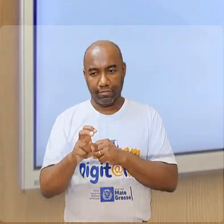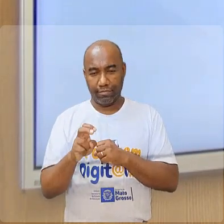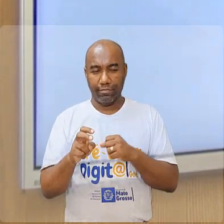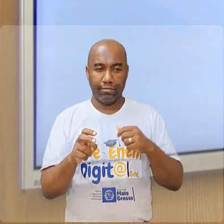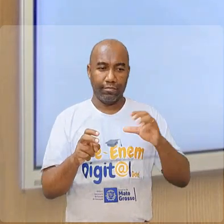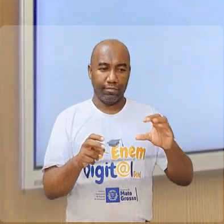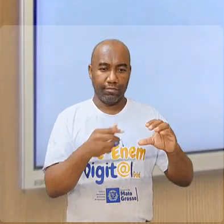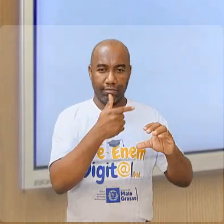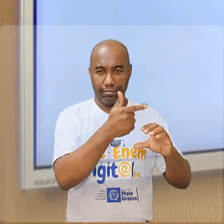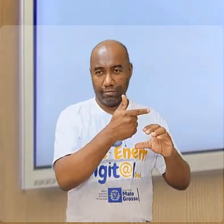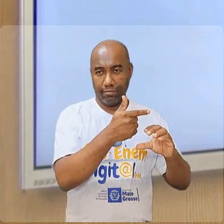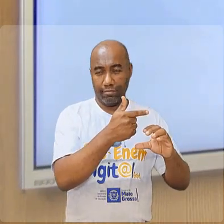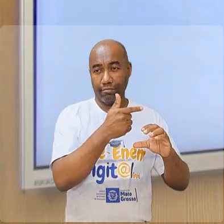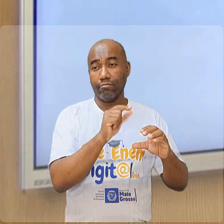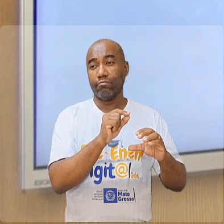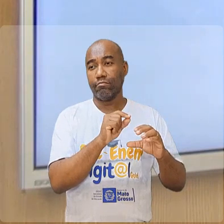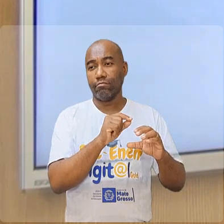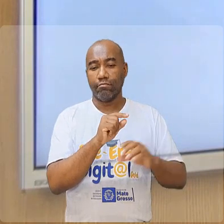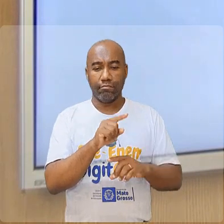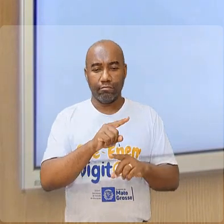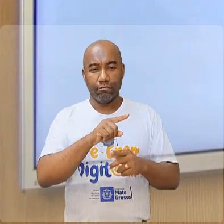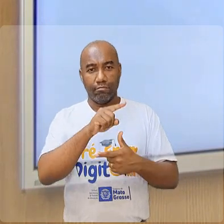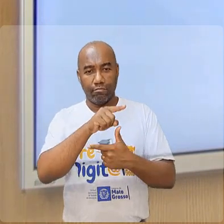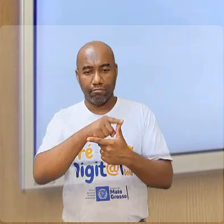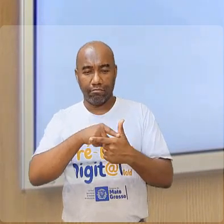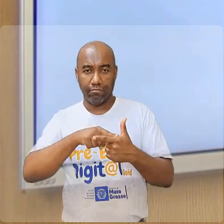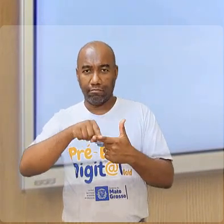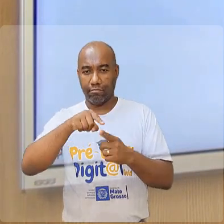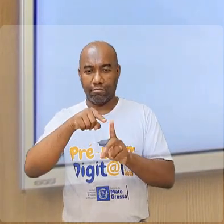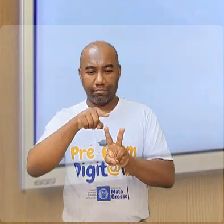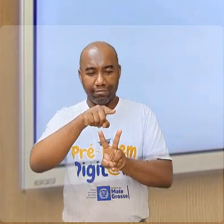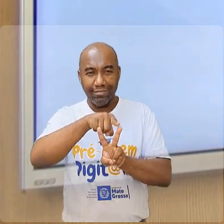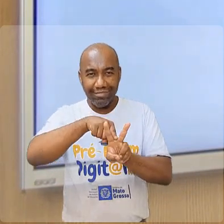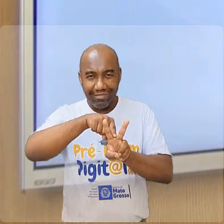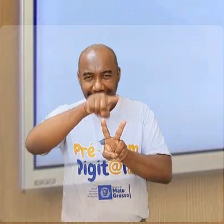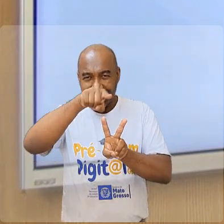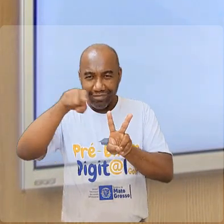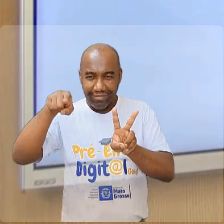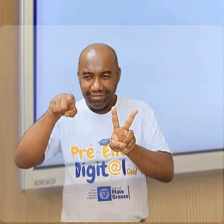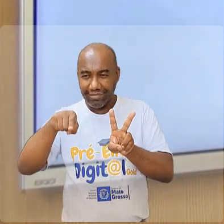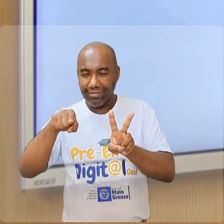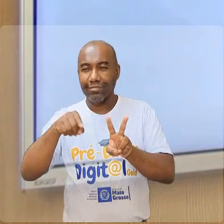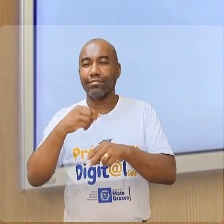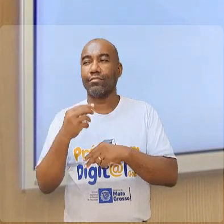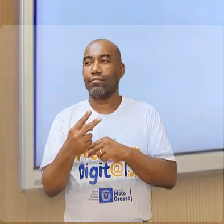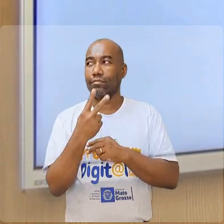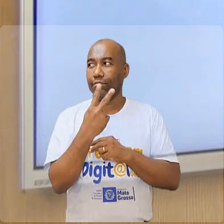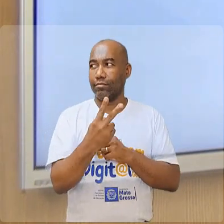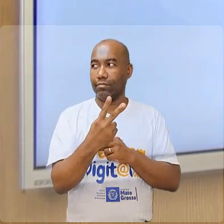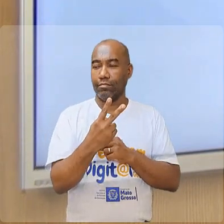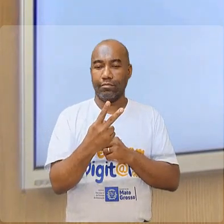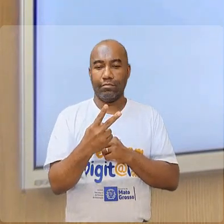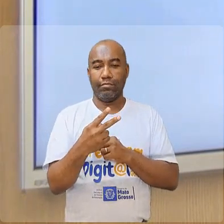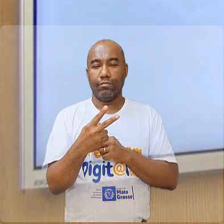fazer é passar a potência do lado de cá em forma de raiz quadrada como que é a raiz quadrada de